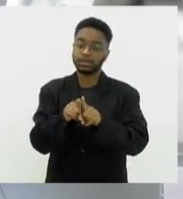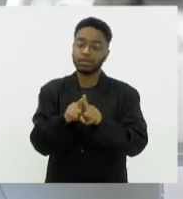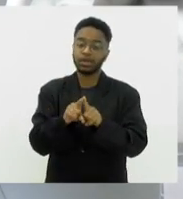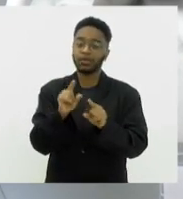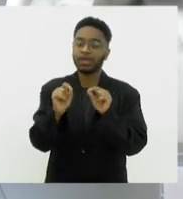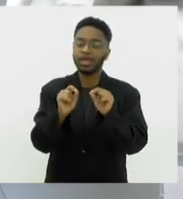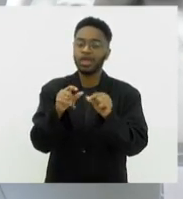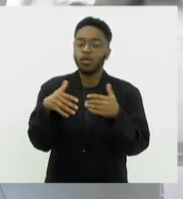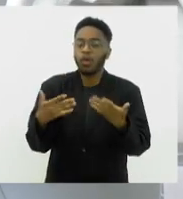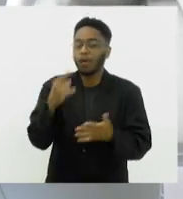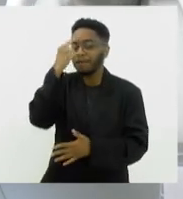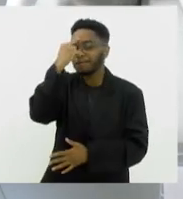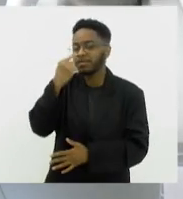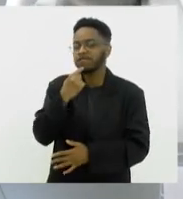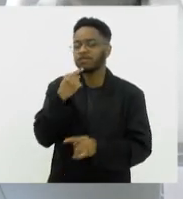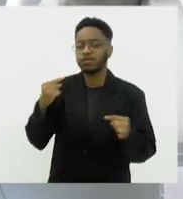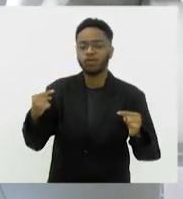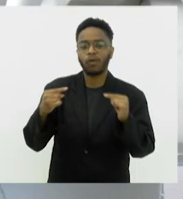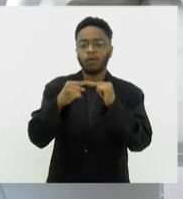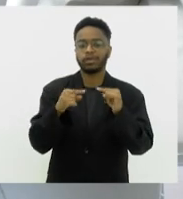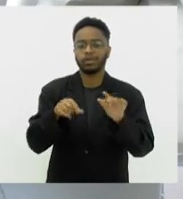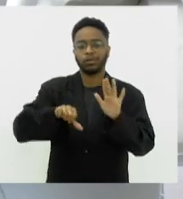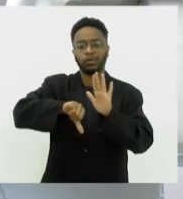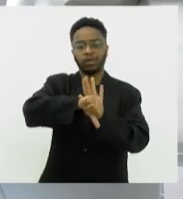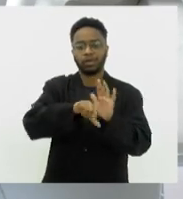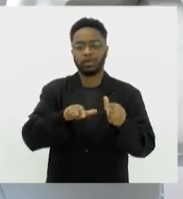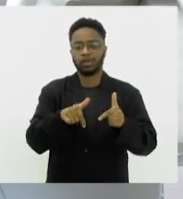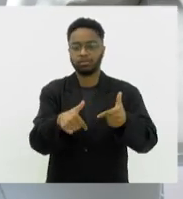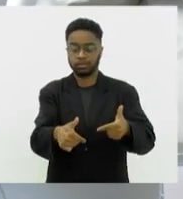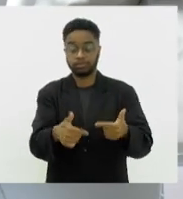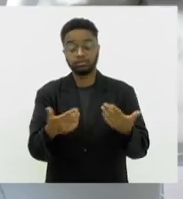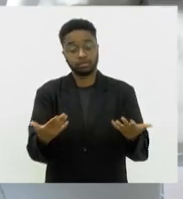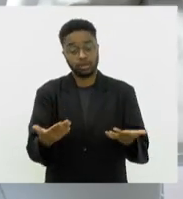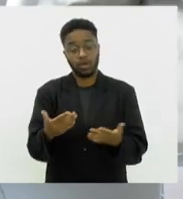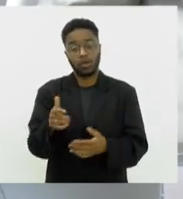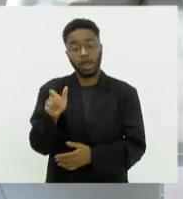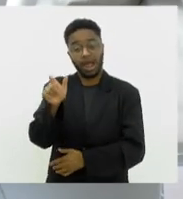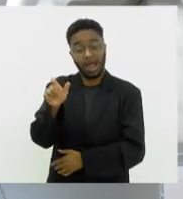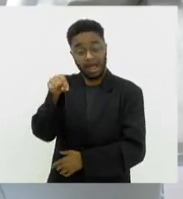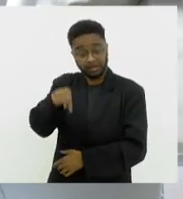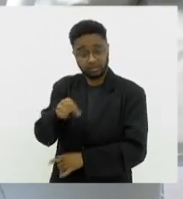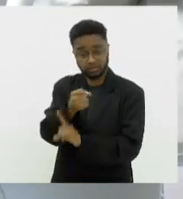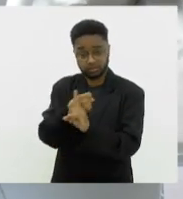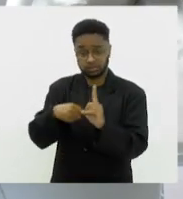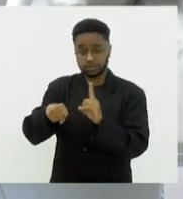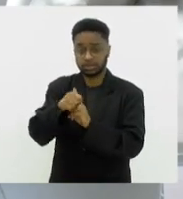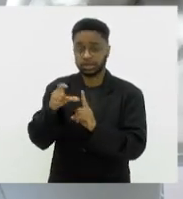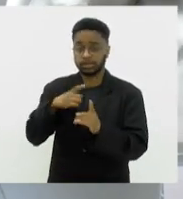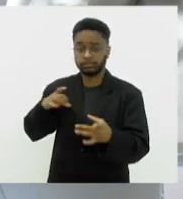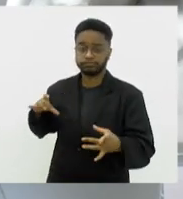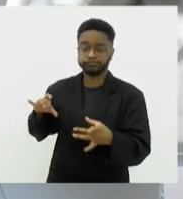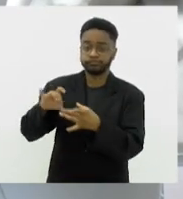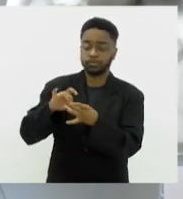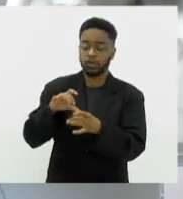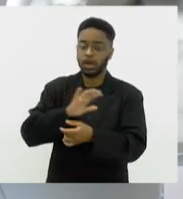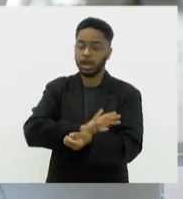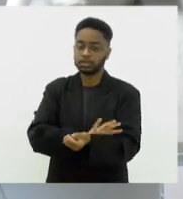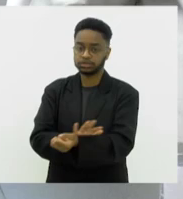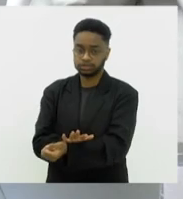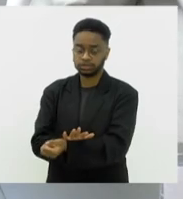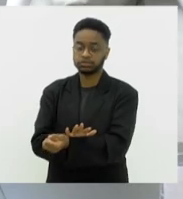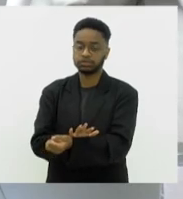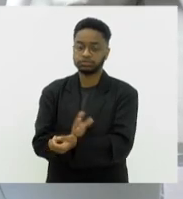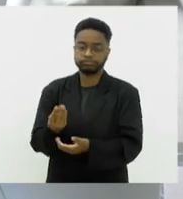criminoso o criminoso e perfilado n nesta sociedade que guarda consigo o racismo eh